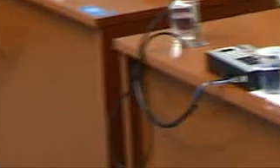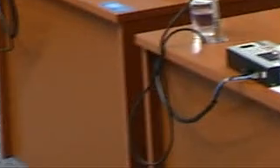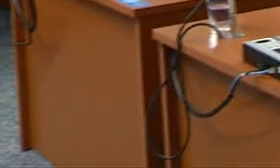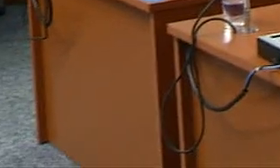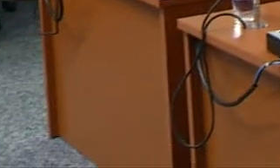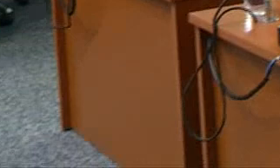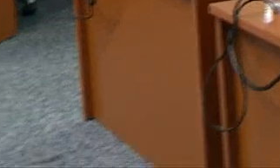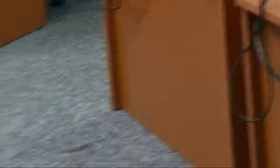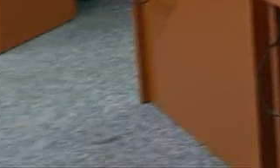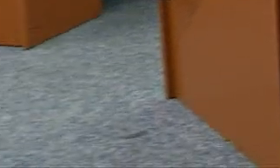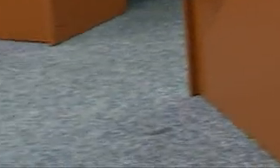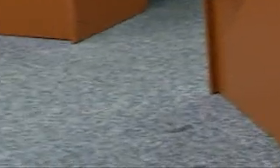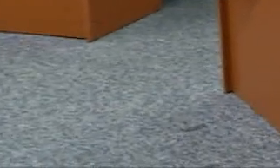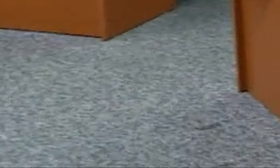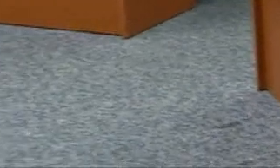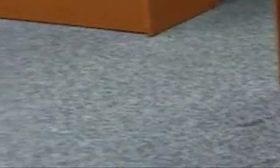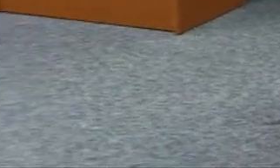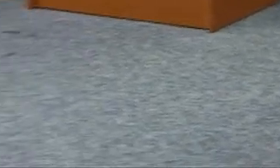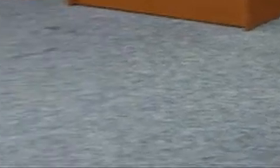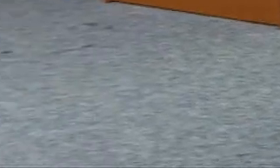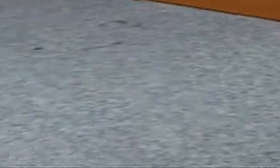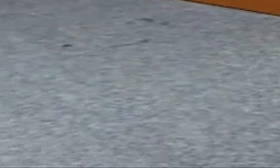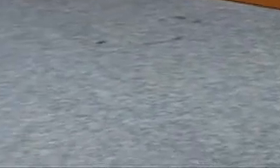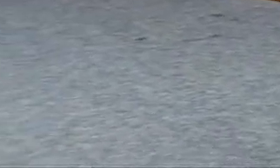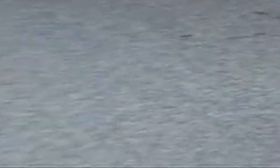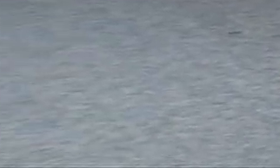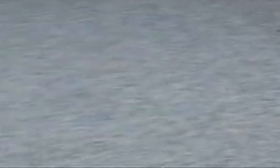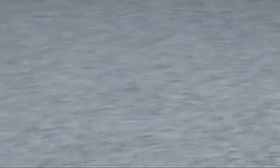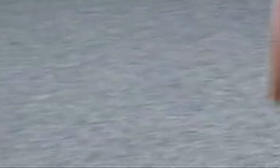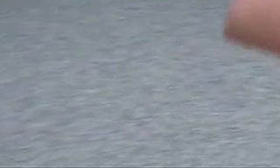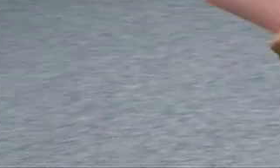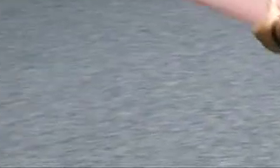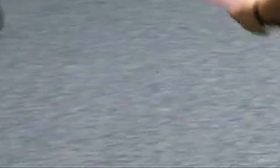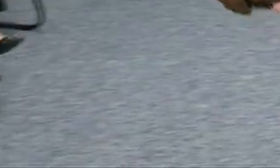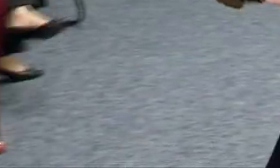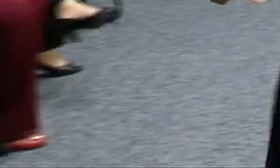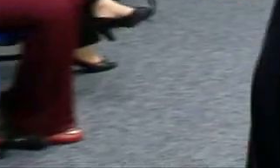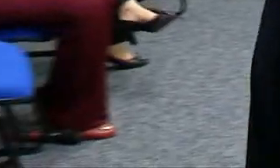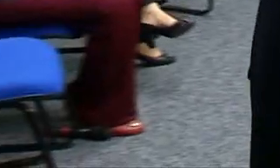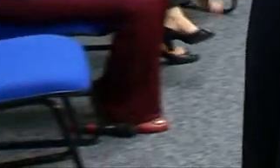Conselho Municipal LGBT da cidade de Sorocaba, Luciana Leme.